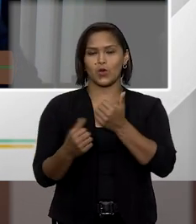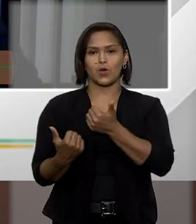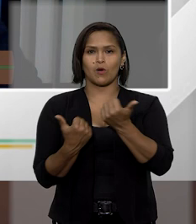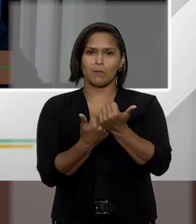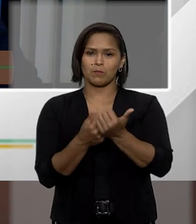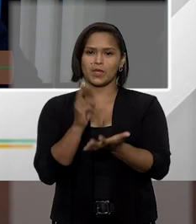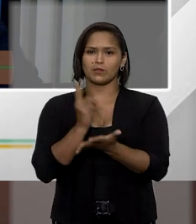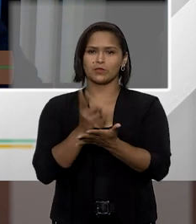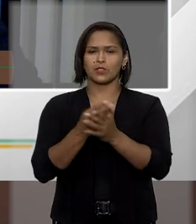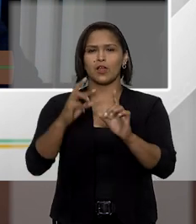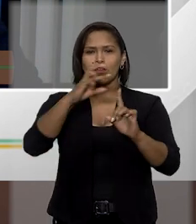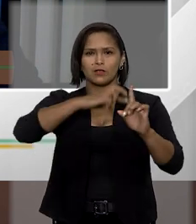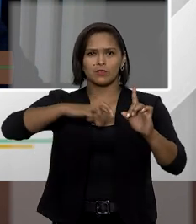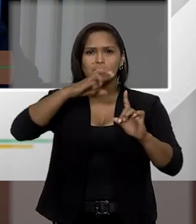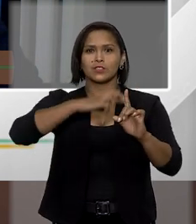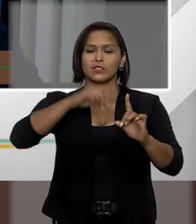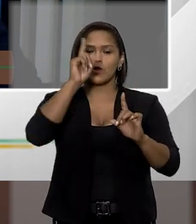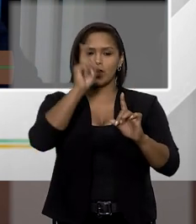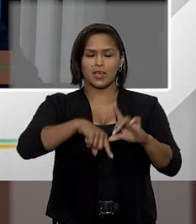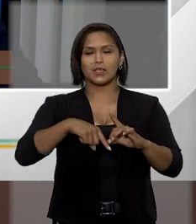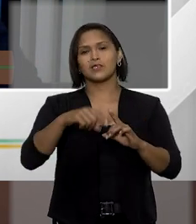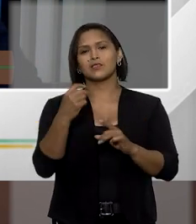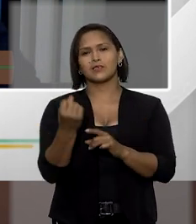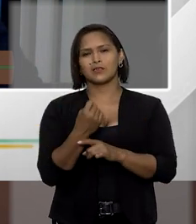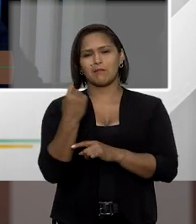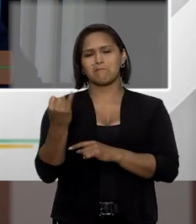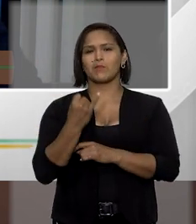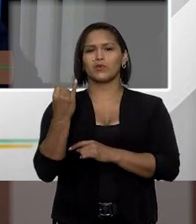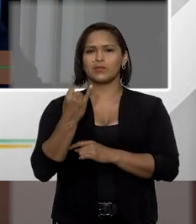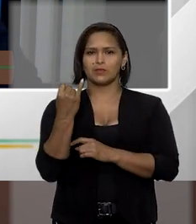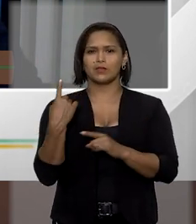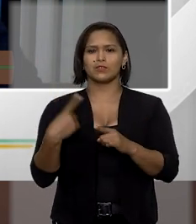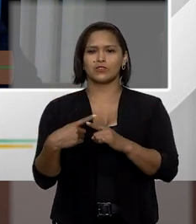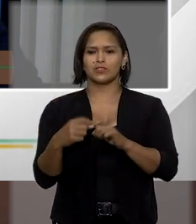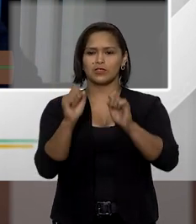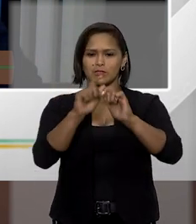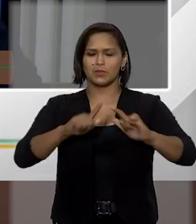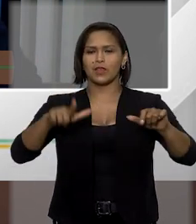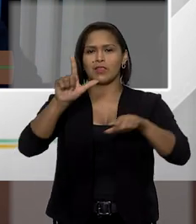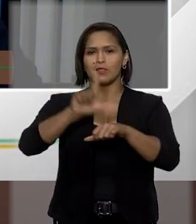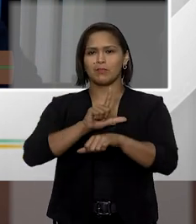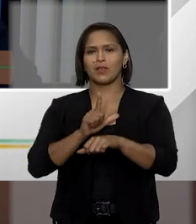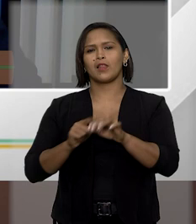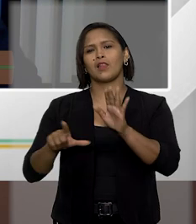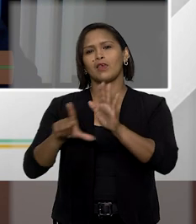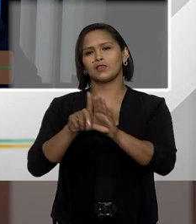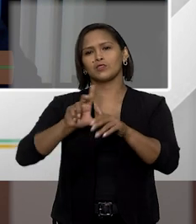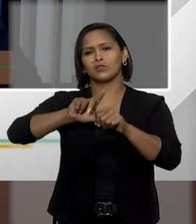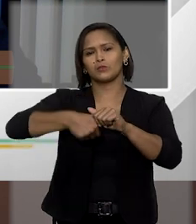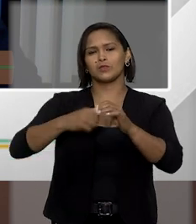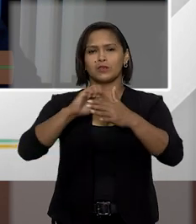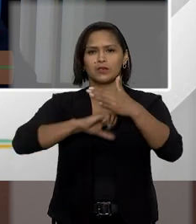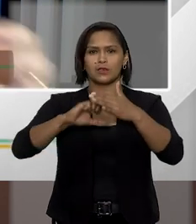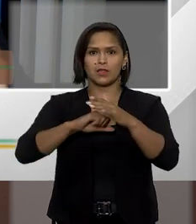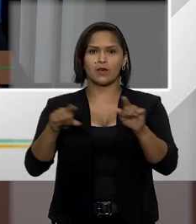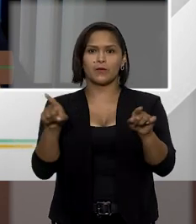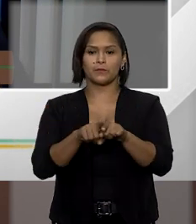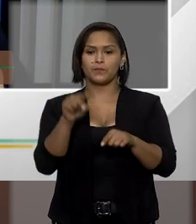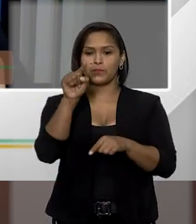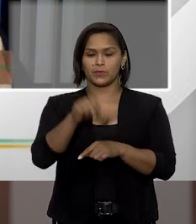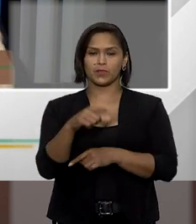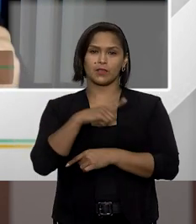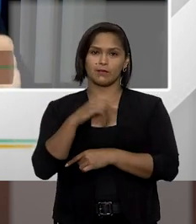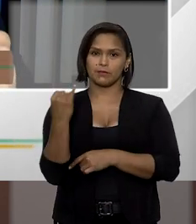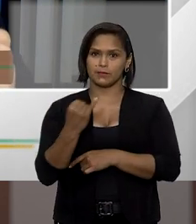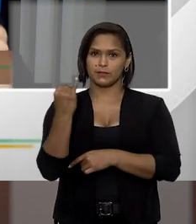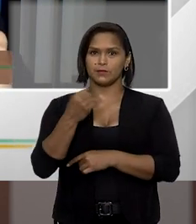e permanentemente com as investigações. Esse é um ponto extremamente importante colocado pela Lei Anticorrupção Empresarial, e aqui